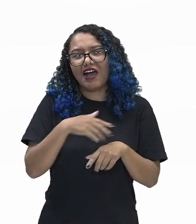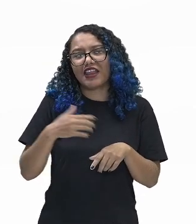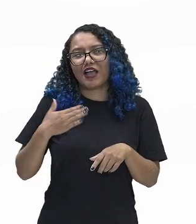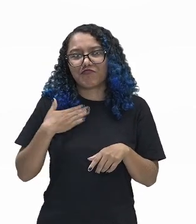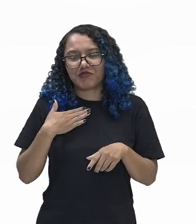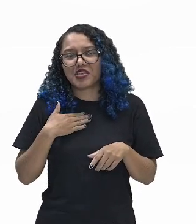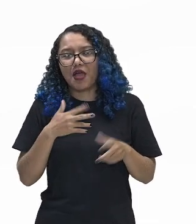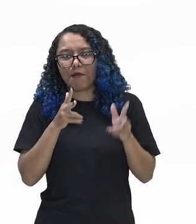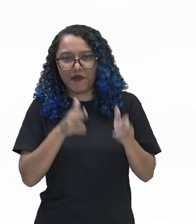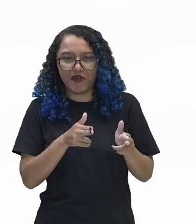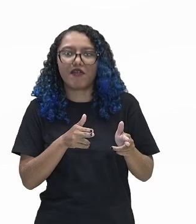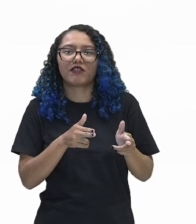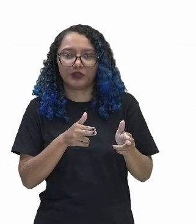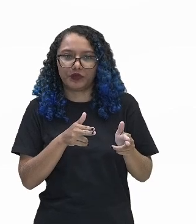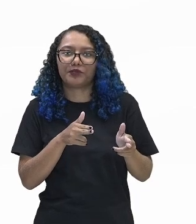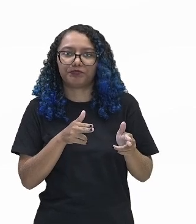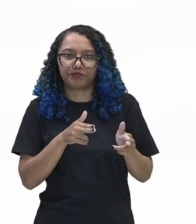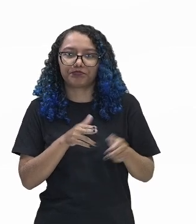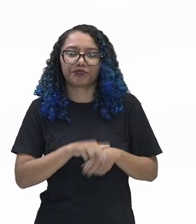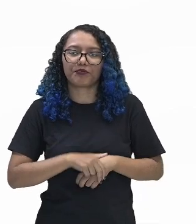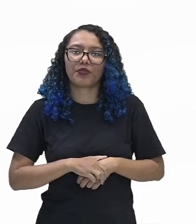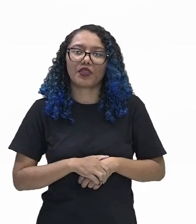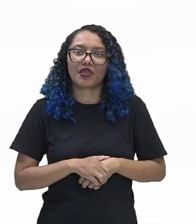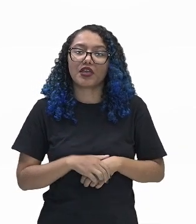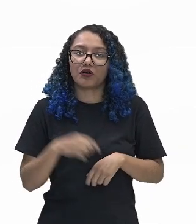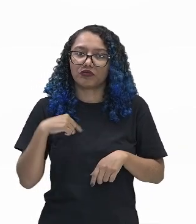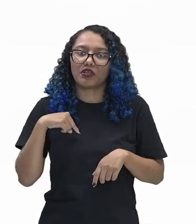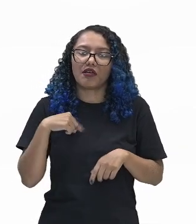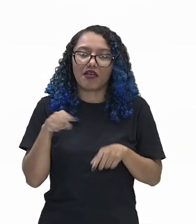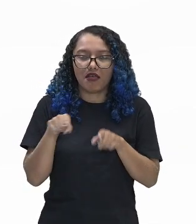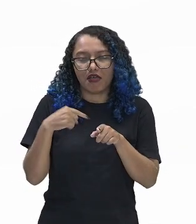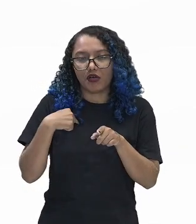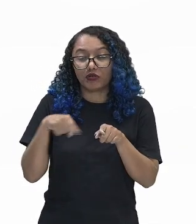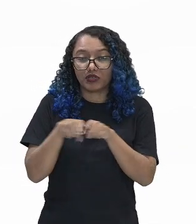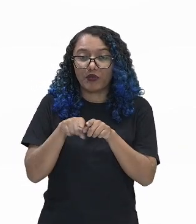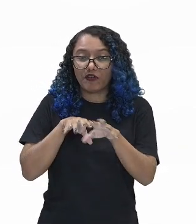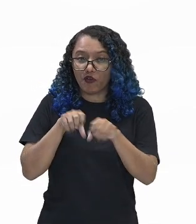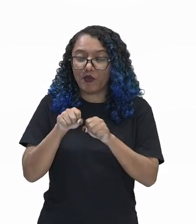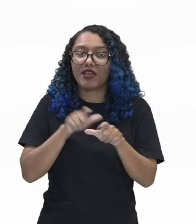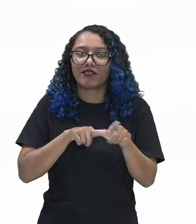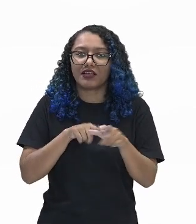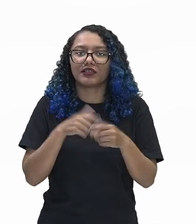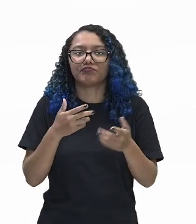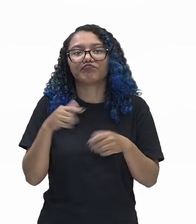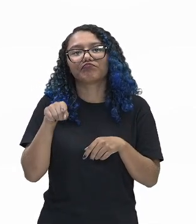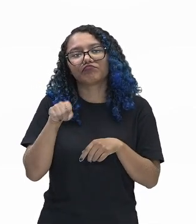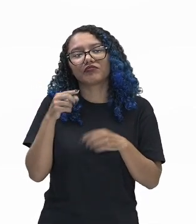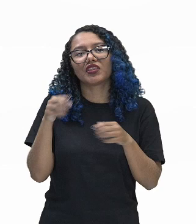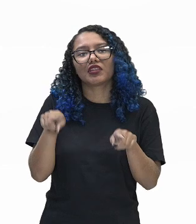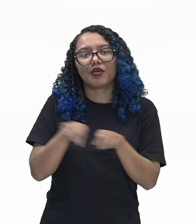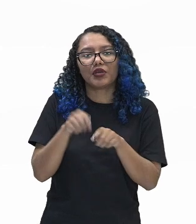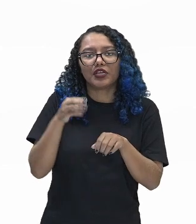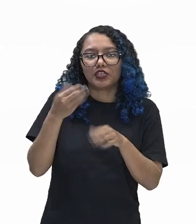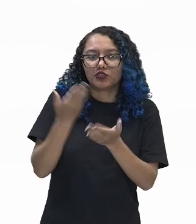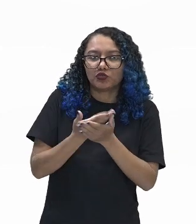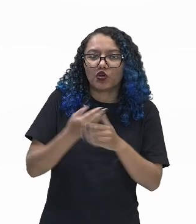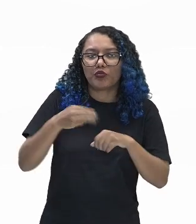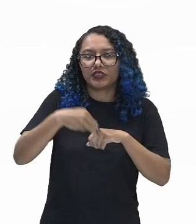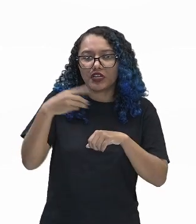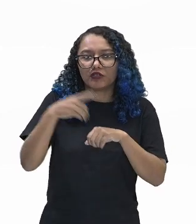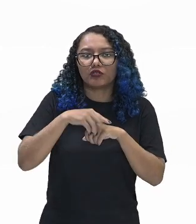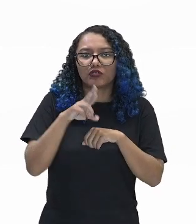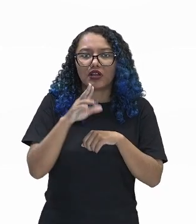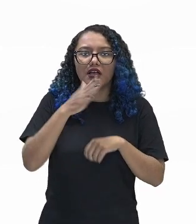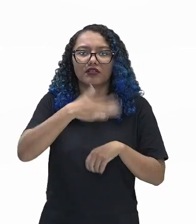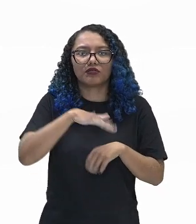não é? Continuando, fez mestrado e doutorado a respeito de mitos indígenas na